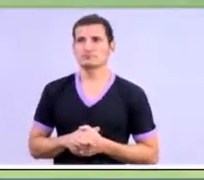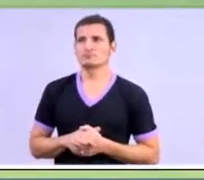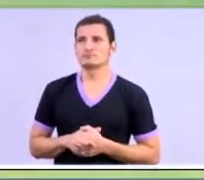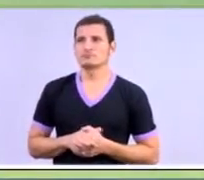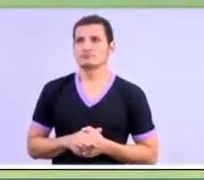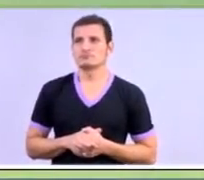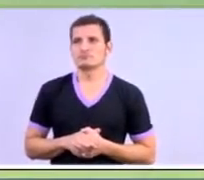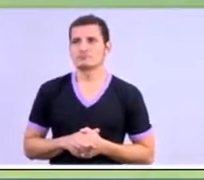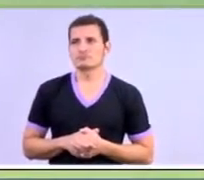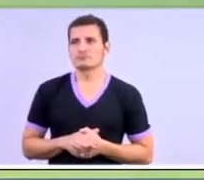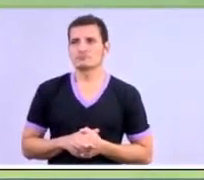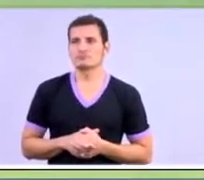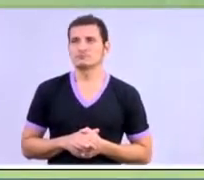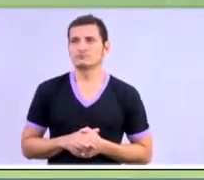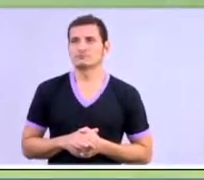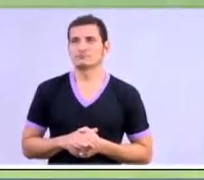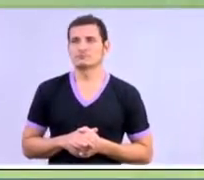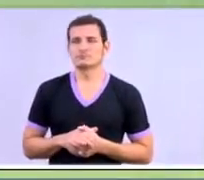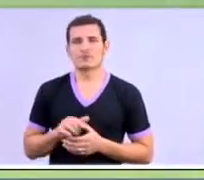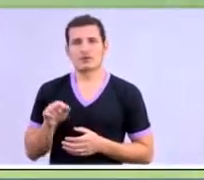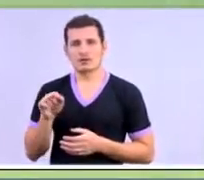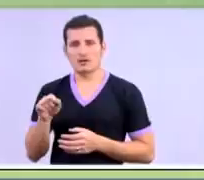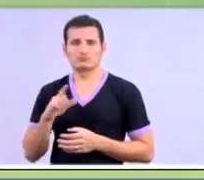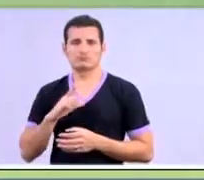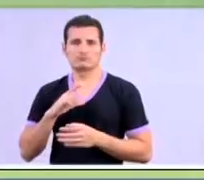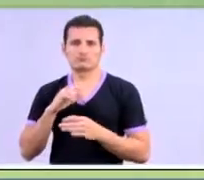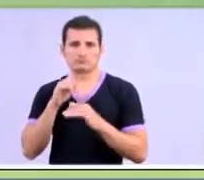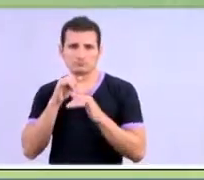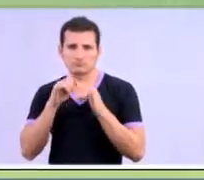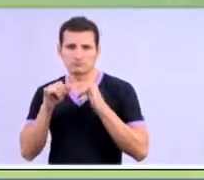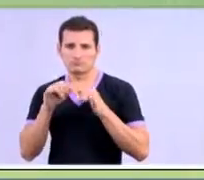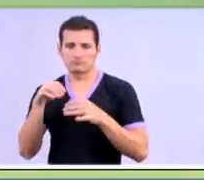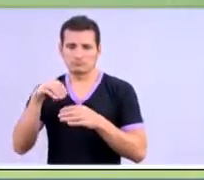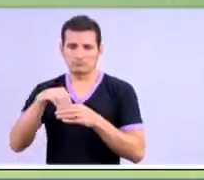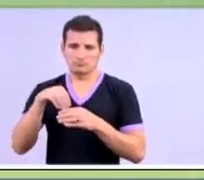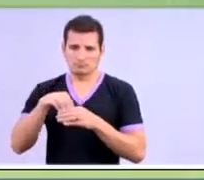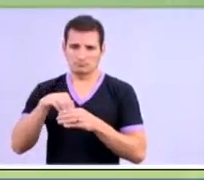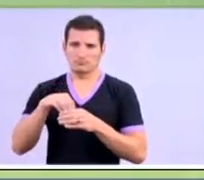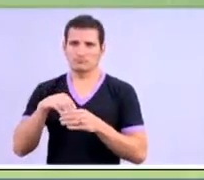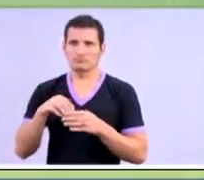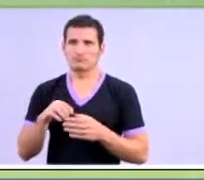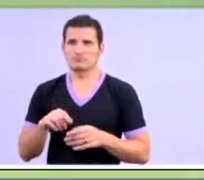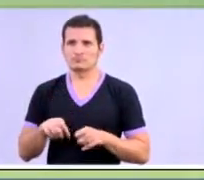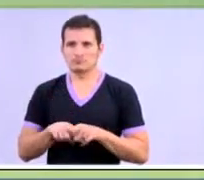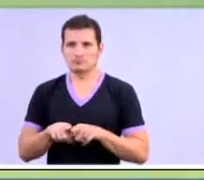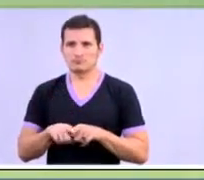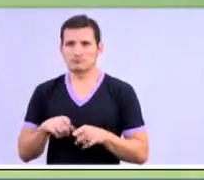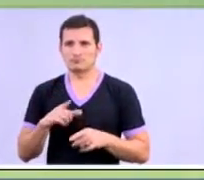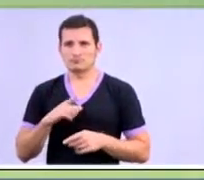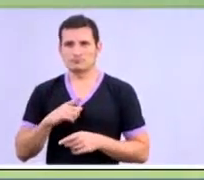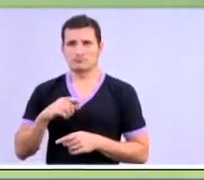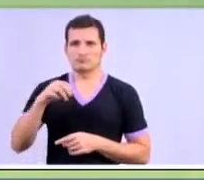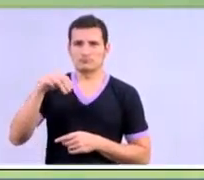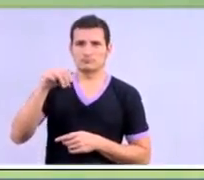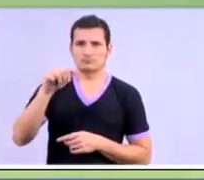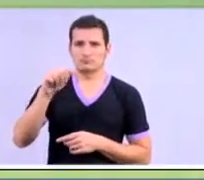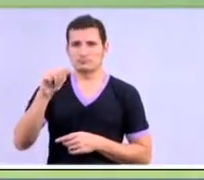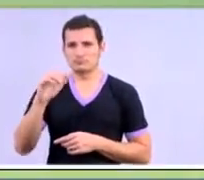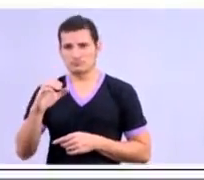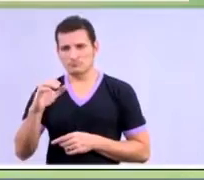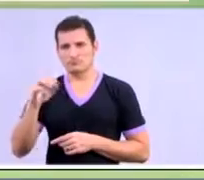são referentes a endereçamento, como o professor falou antes, que era o MAC de origem e o MAC de